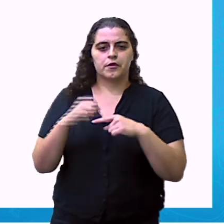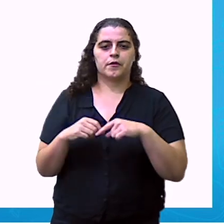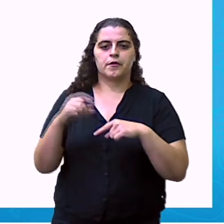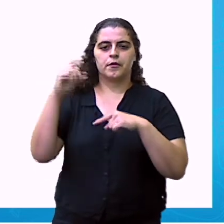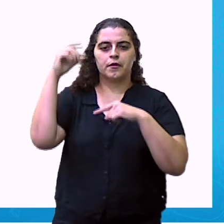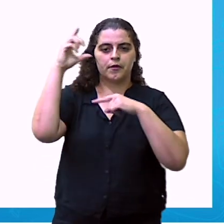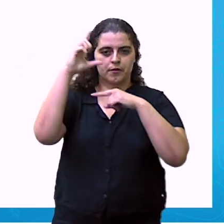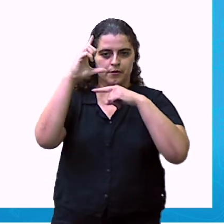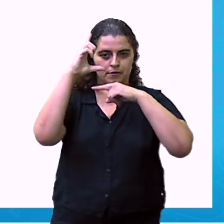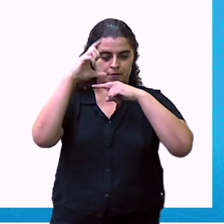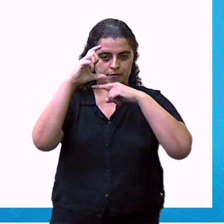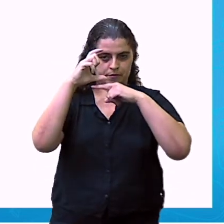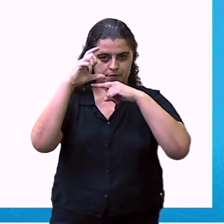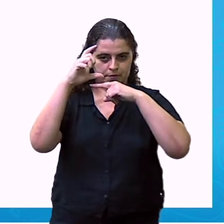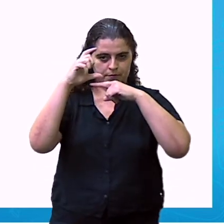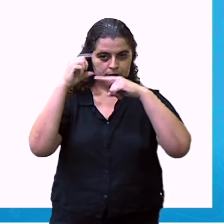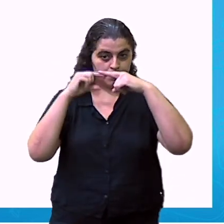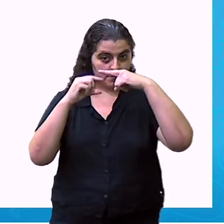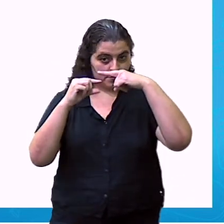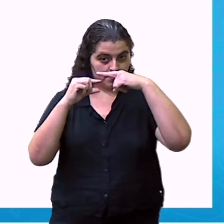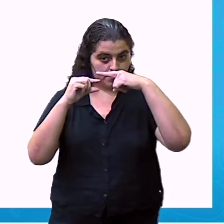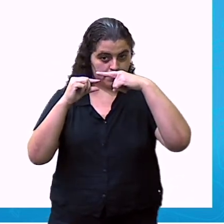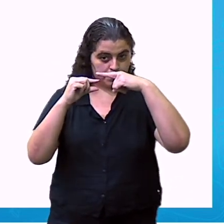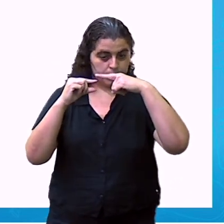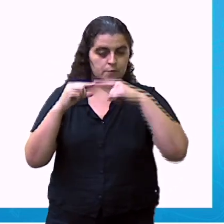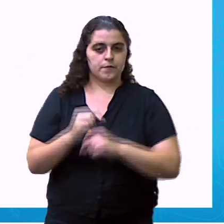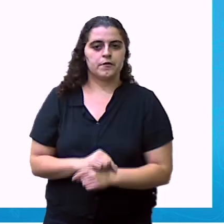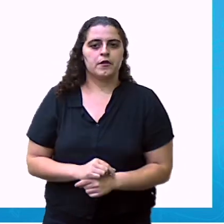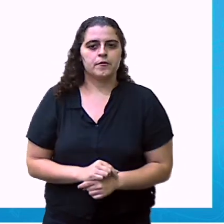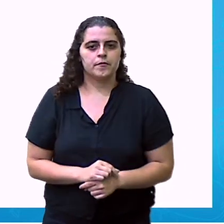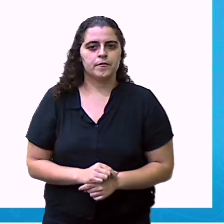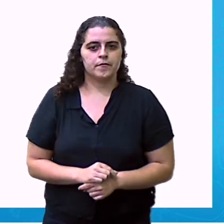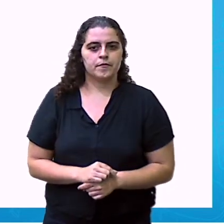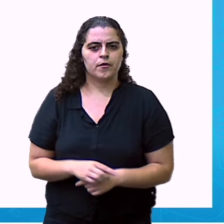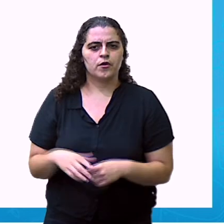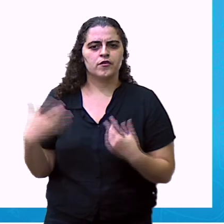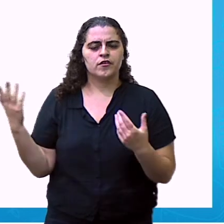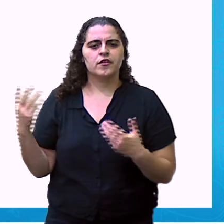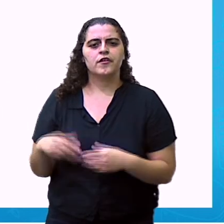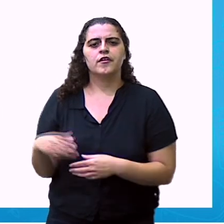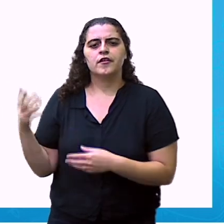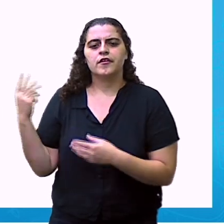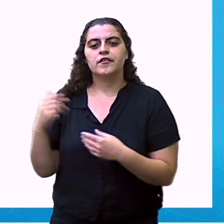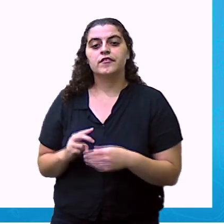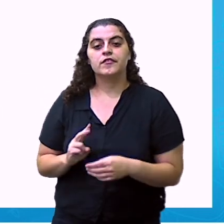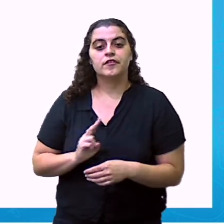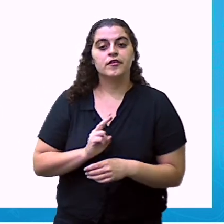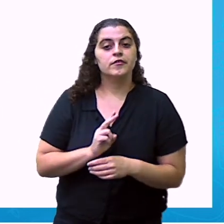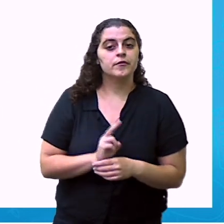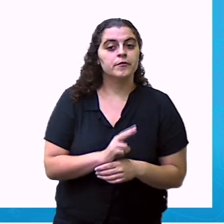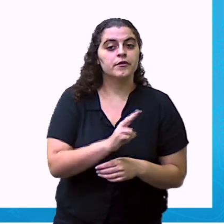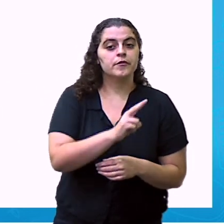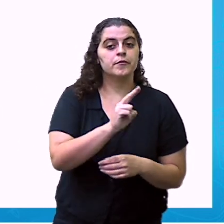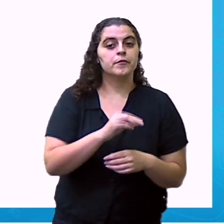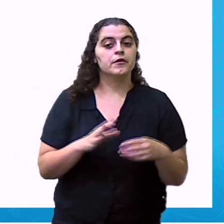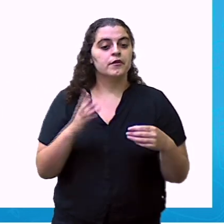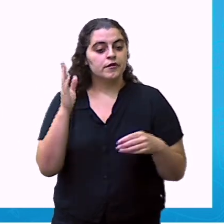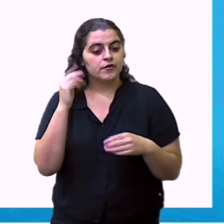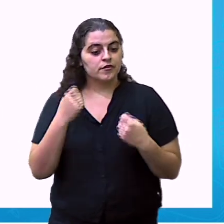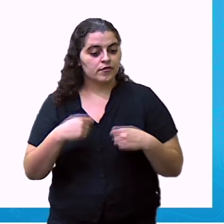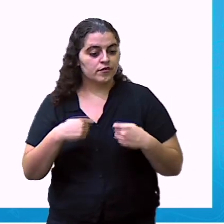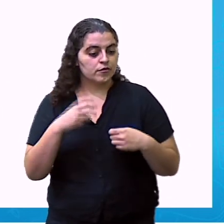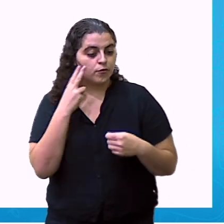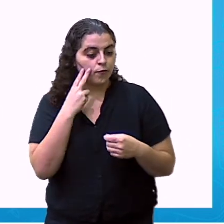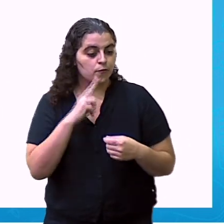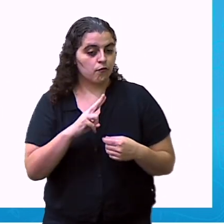desenho. Lembra que, para entender a fração imprópria, todas as frações, na verdade, eu preciso de ver quantas